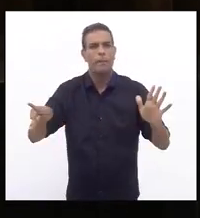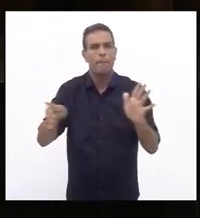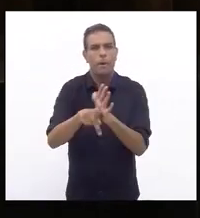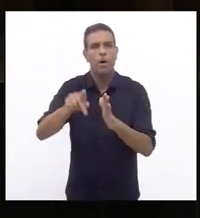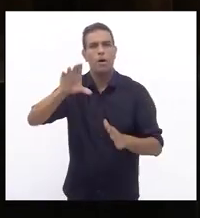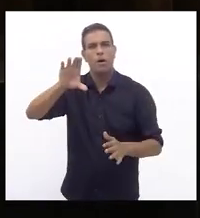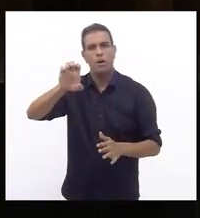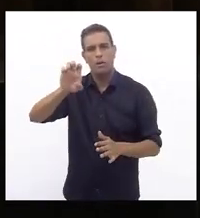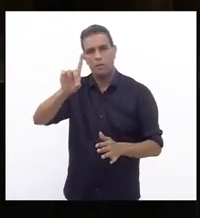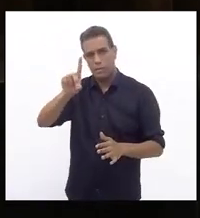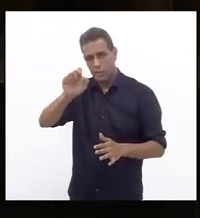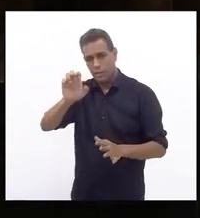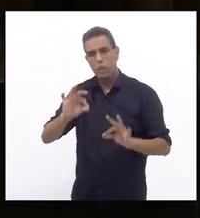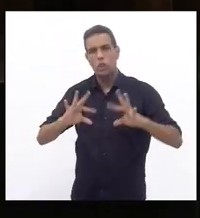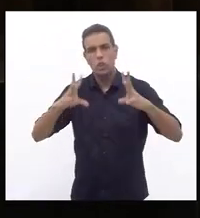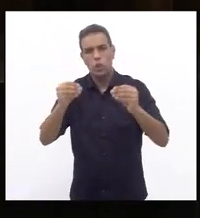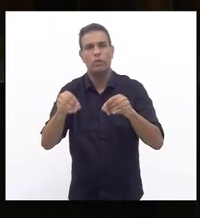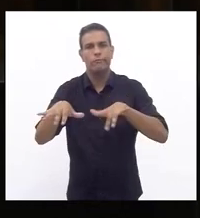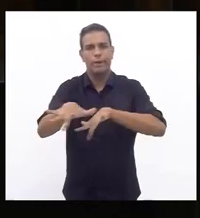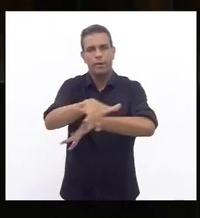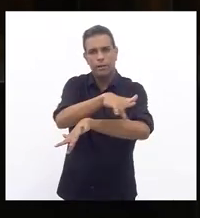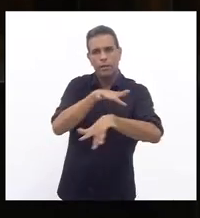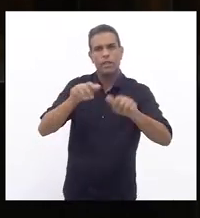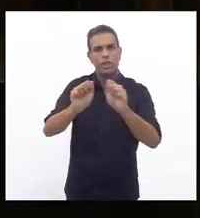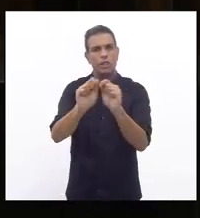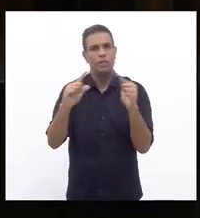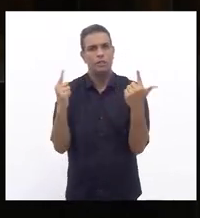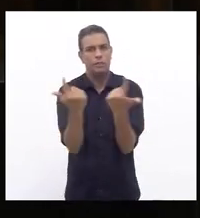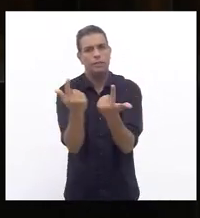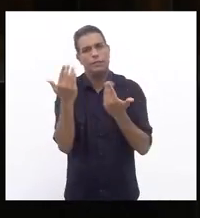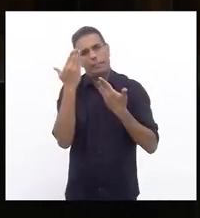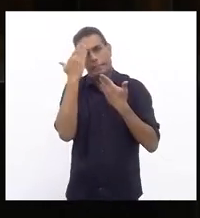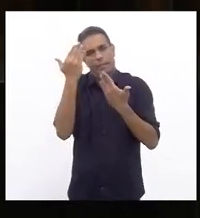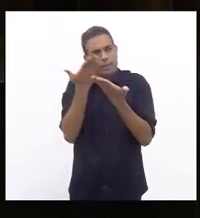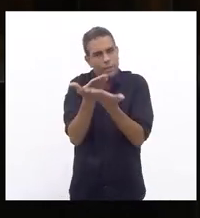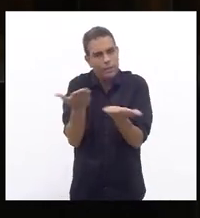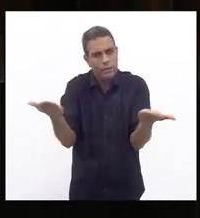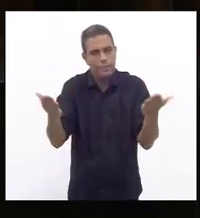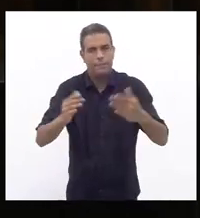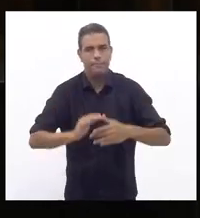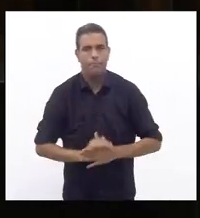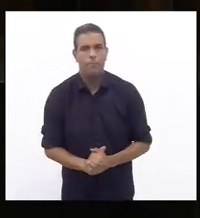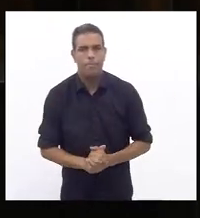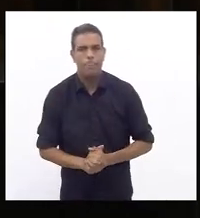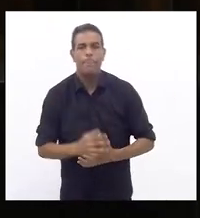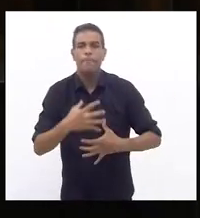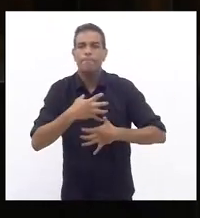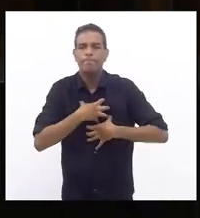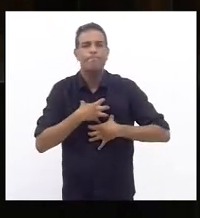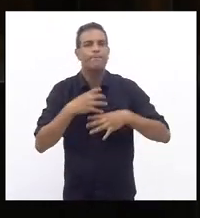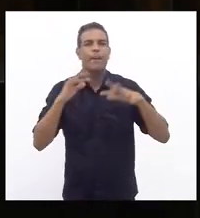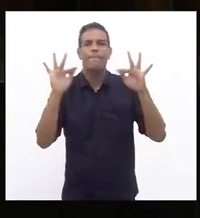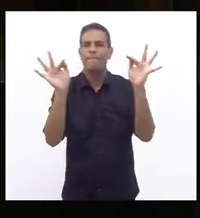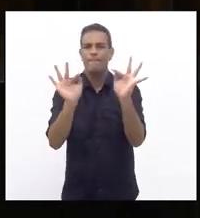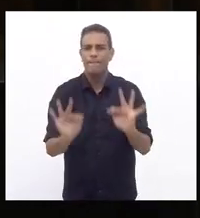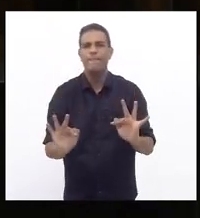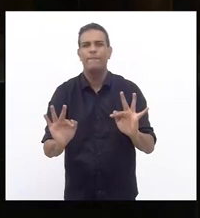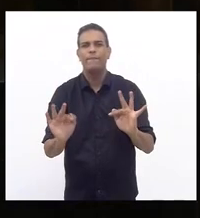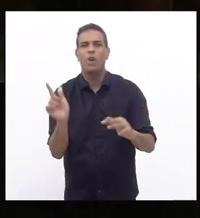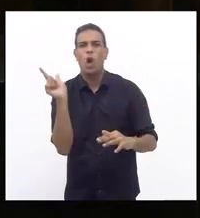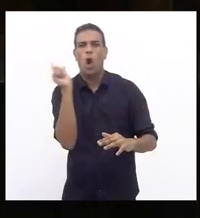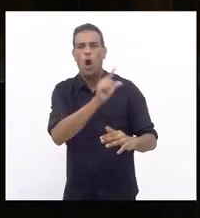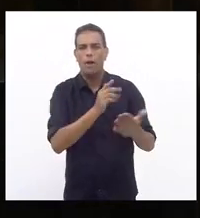encontram aqui nas galerias da nossa Assembleia Legislativa do Estado do Rio de Janeiro. Fico muito feliz com o projeto de nossa